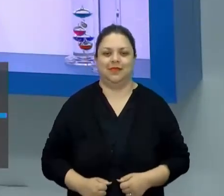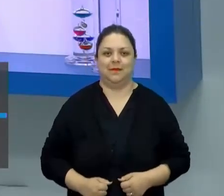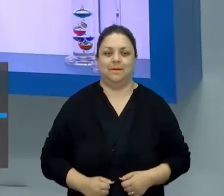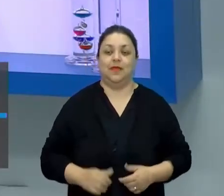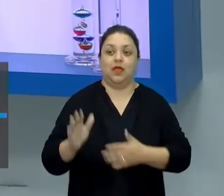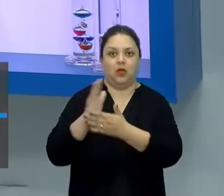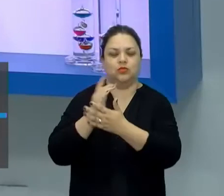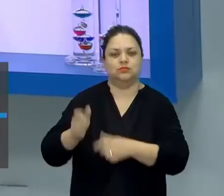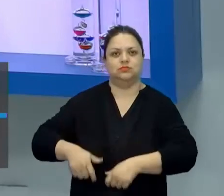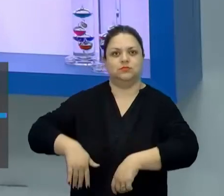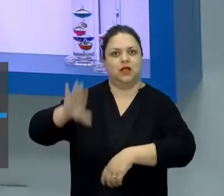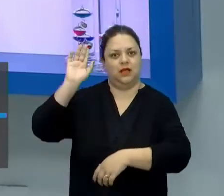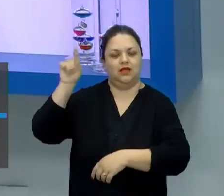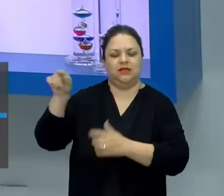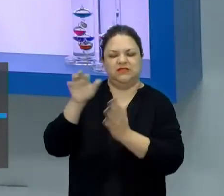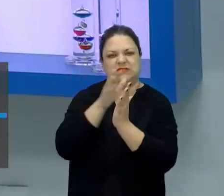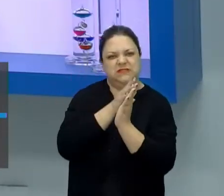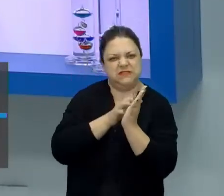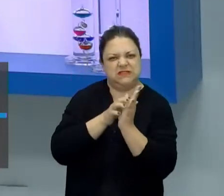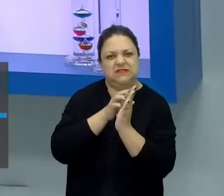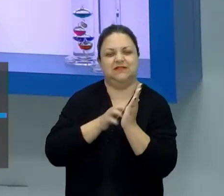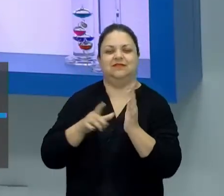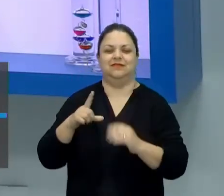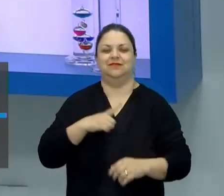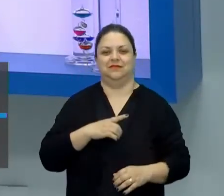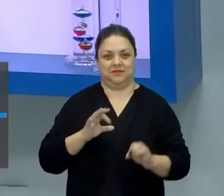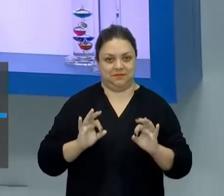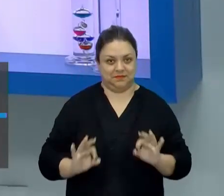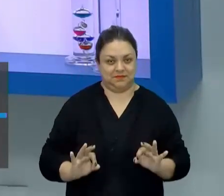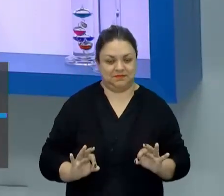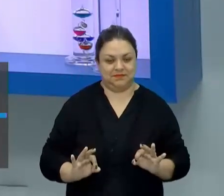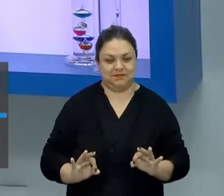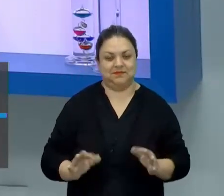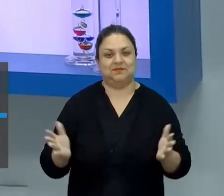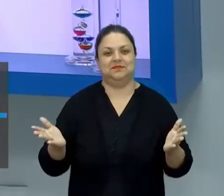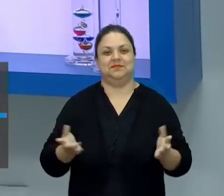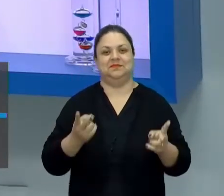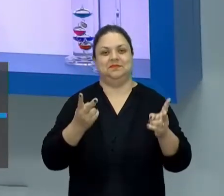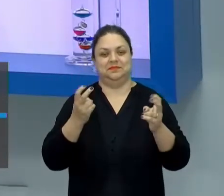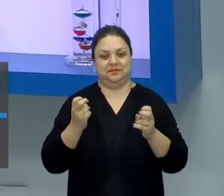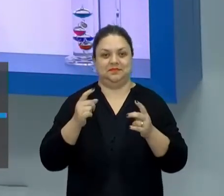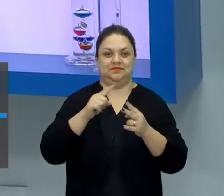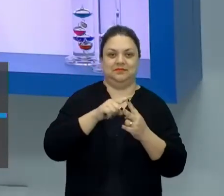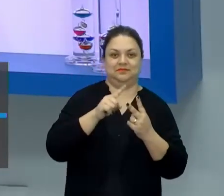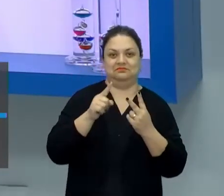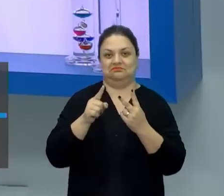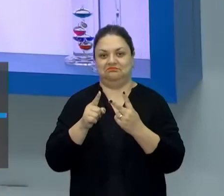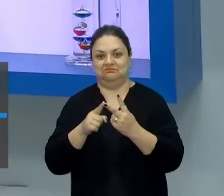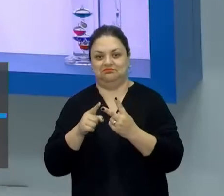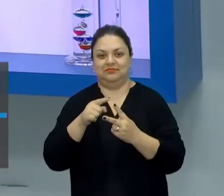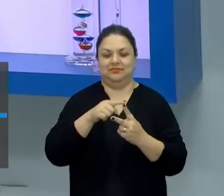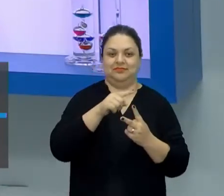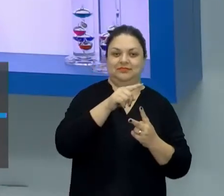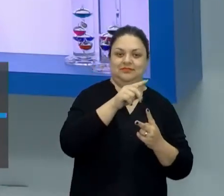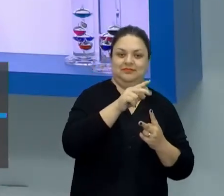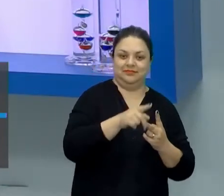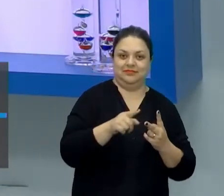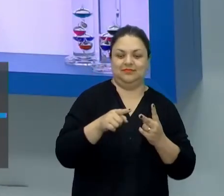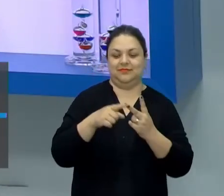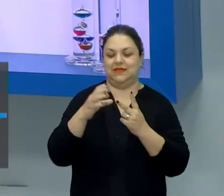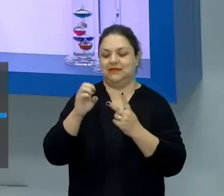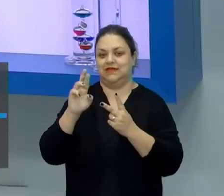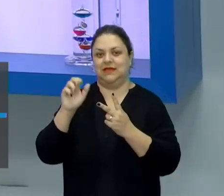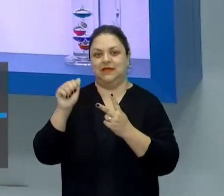outros tipos de cerâmicos, de materiais cerâmicos, certo? Então, percebe aí a relação entre material poroso e material